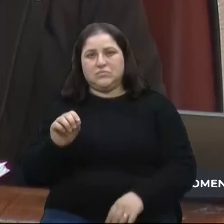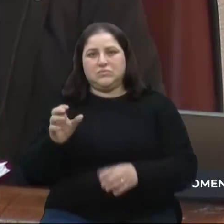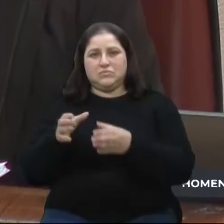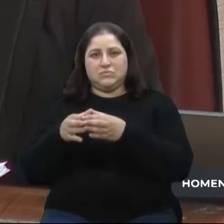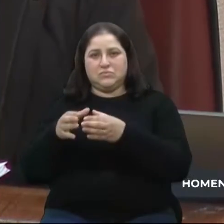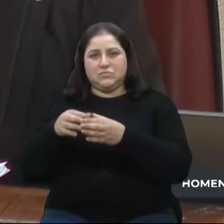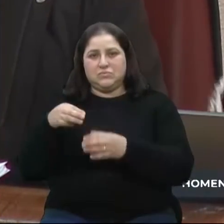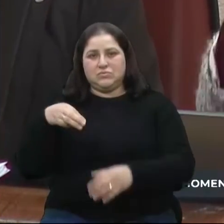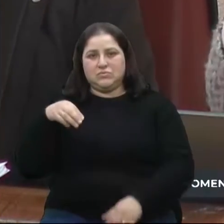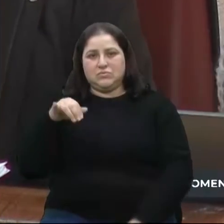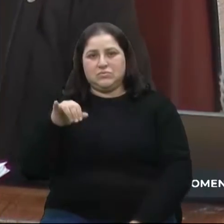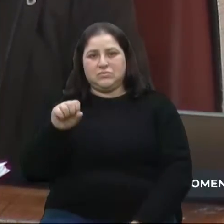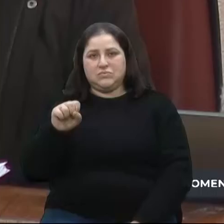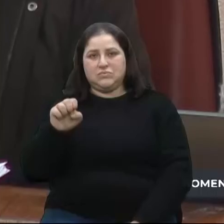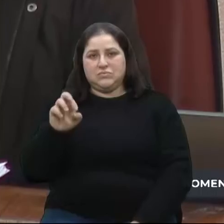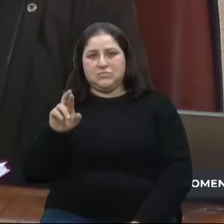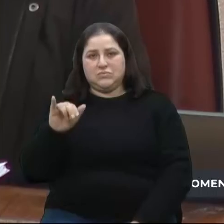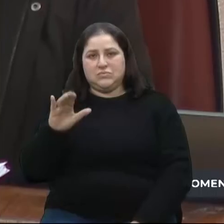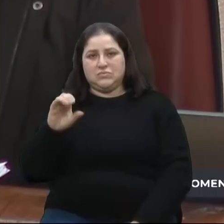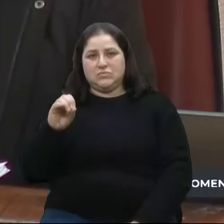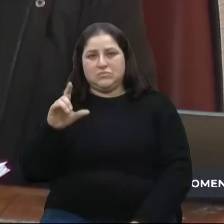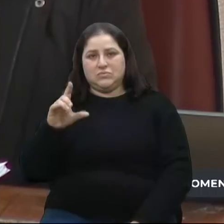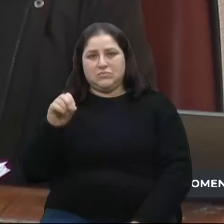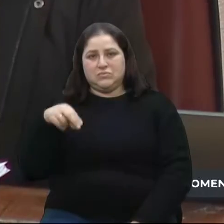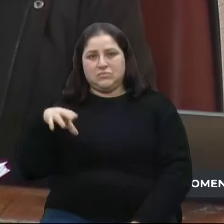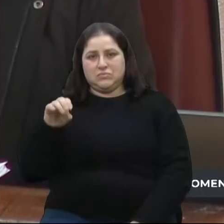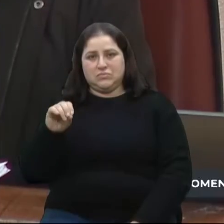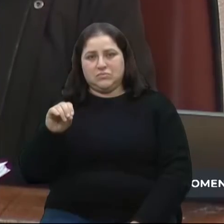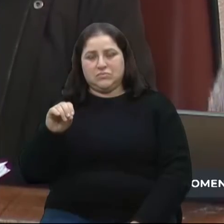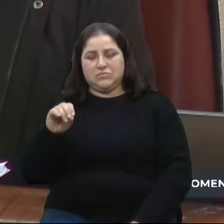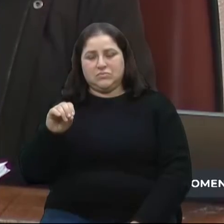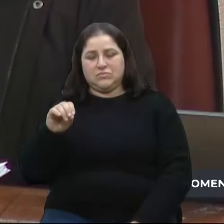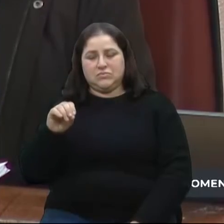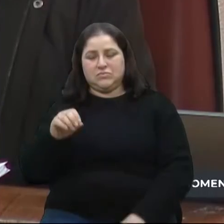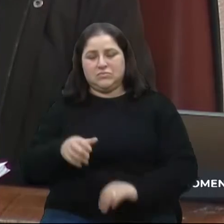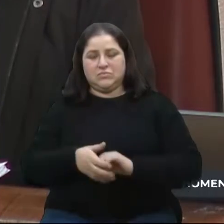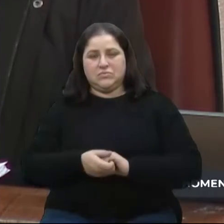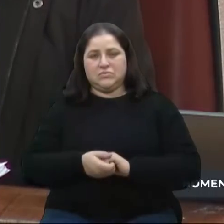Quel massolin de fiori. Bella.